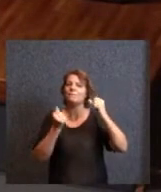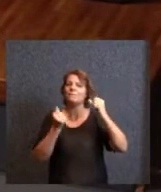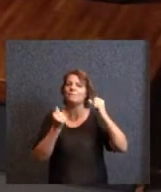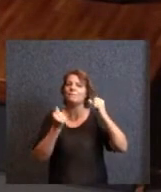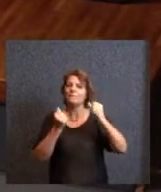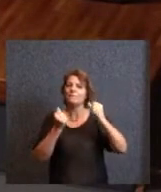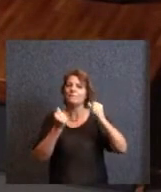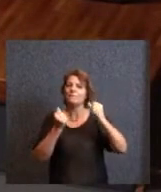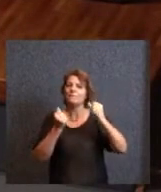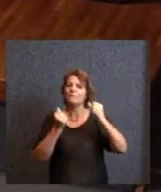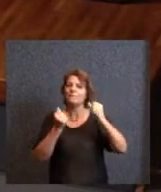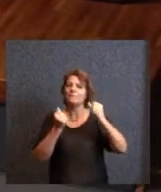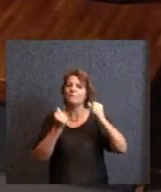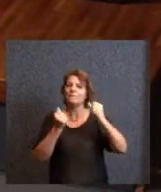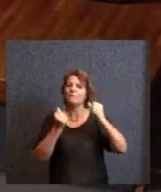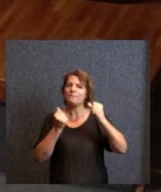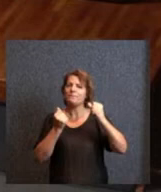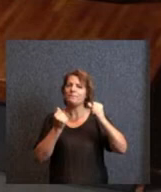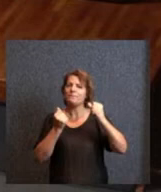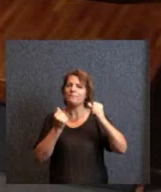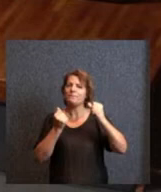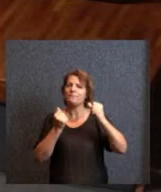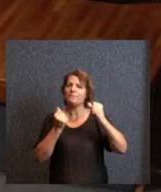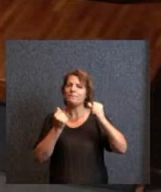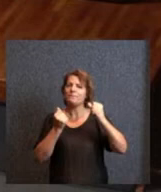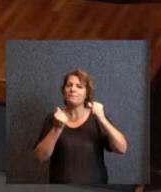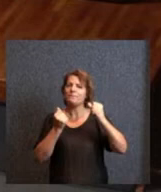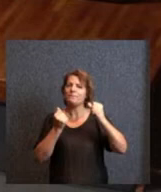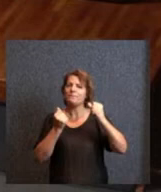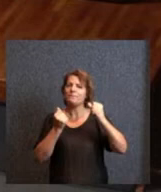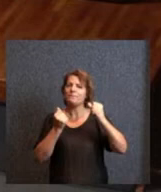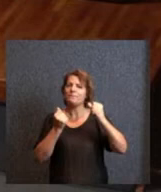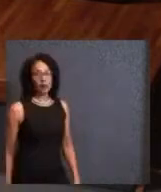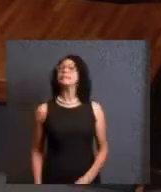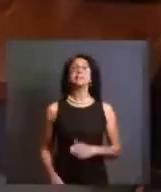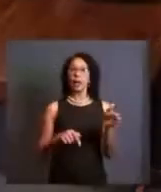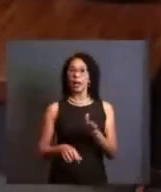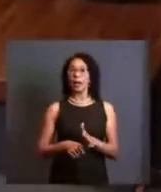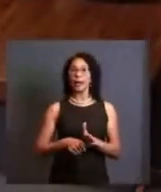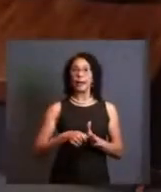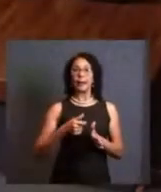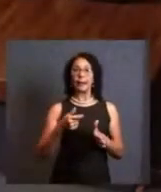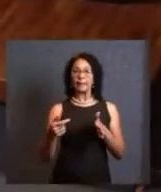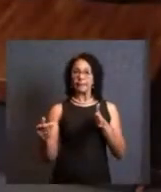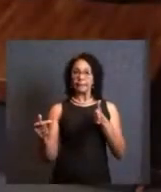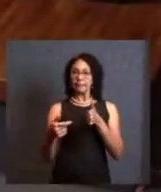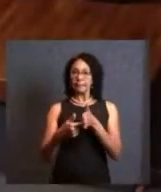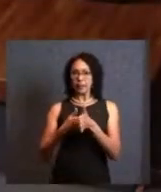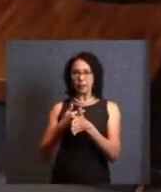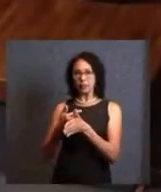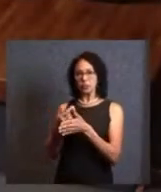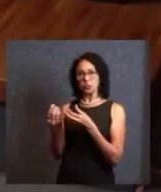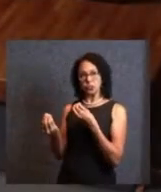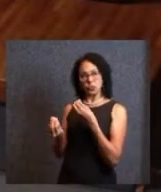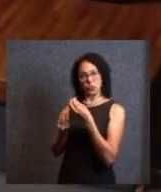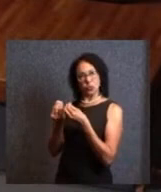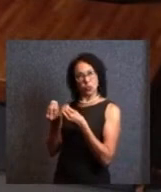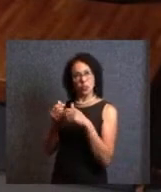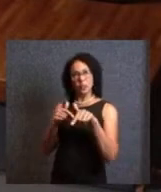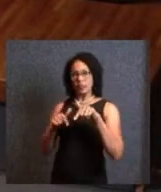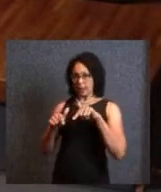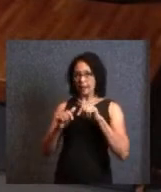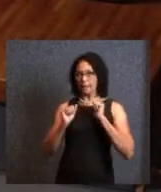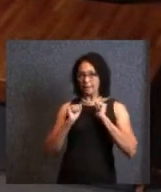nós podemos aí contribuir com, como é que esse trabalho com os eixos, né, pode contribuir